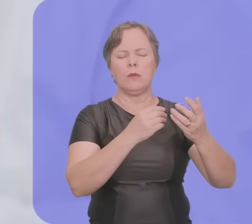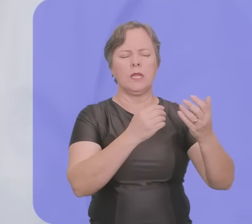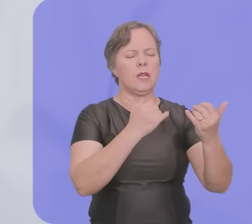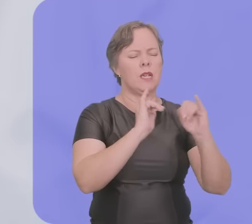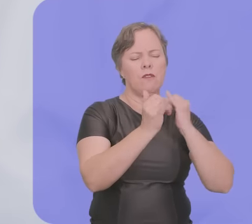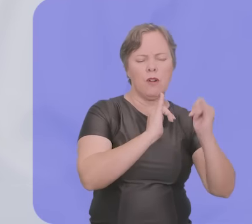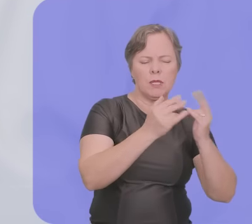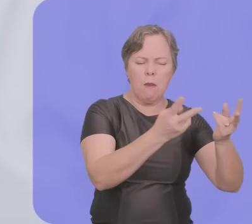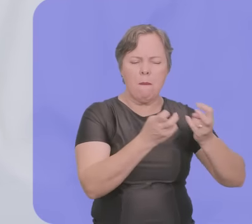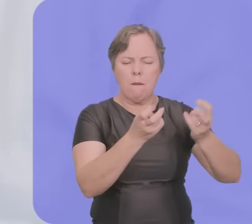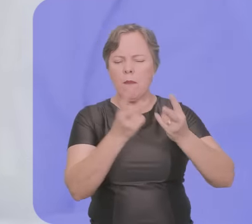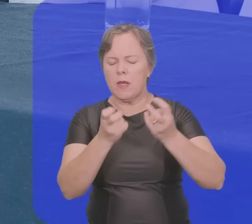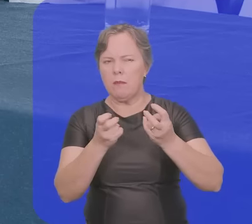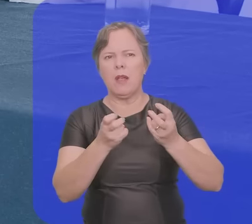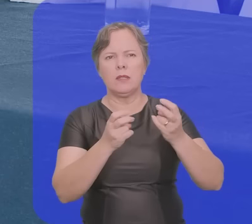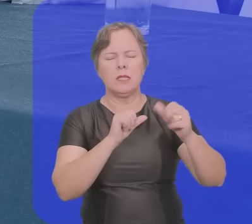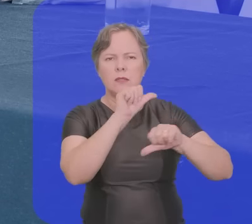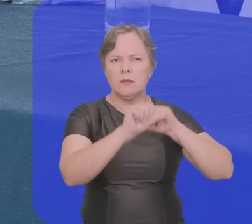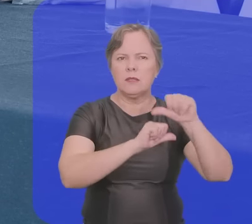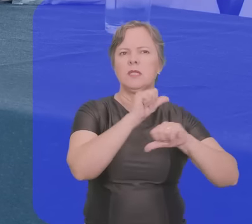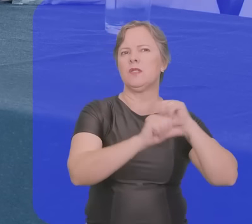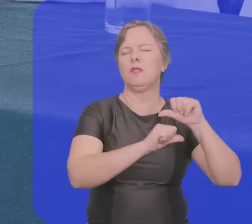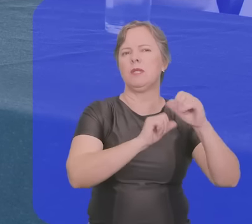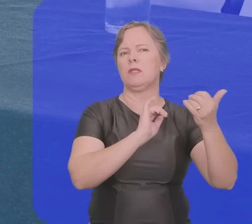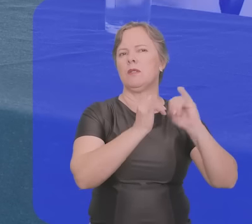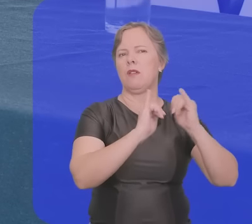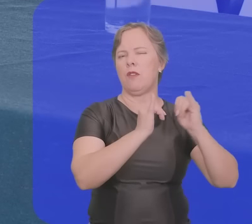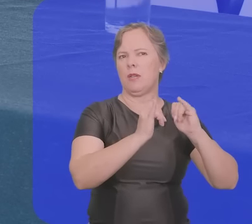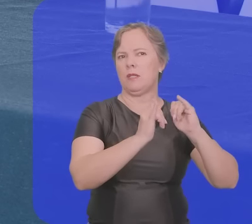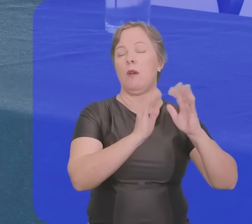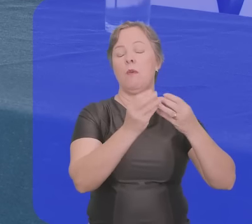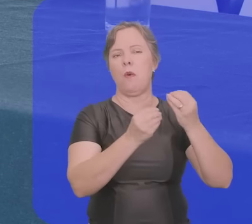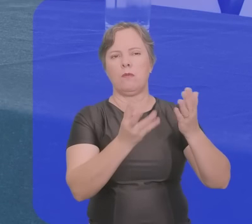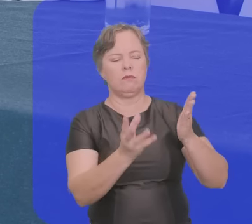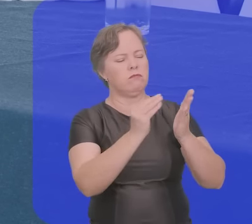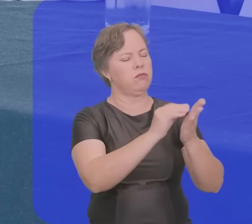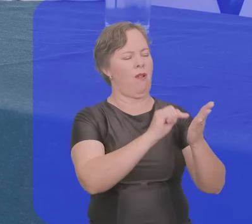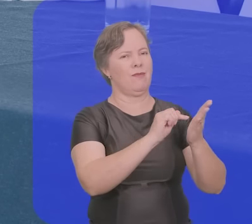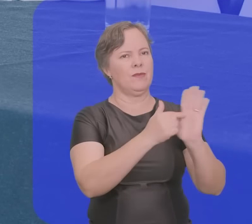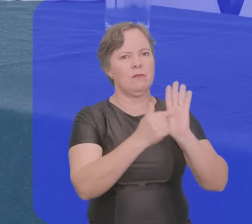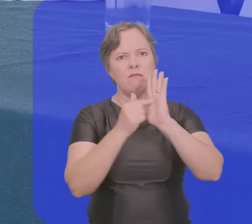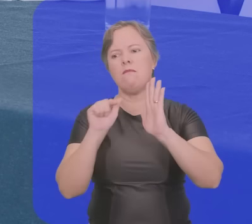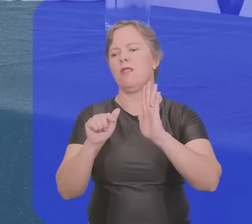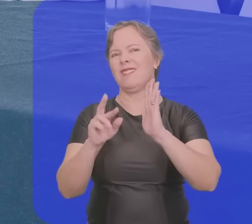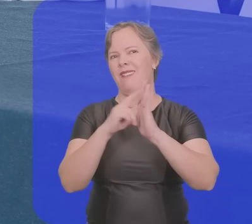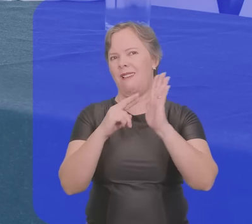coleta, tratamento desses dados em um primeiro momento, e ele entrega esse